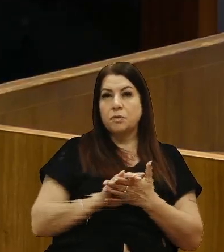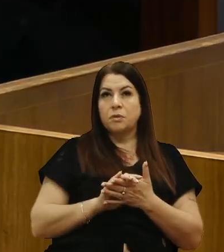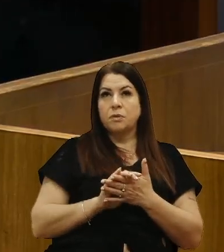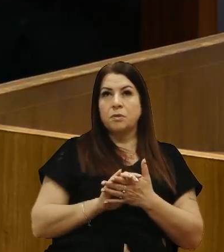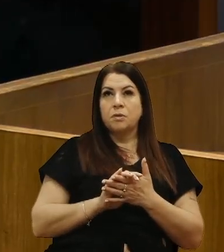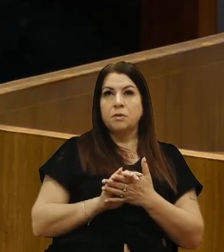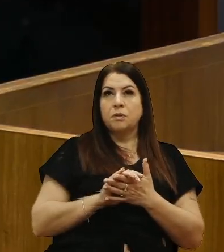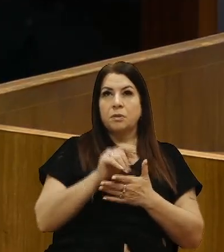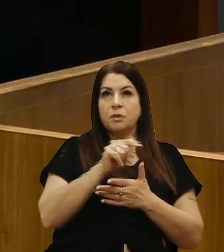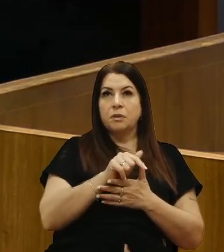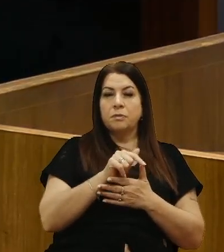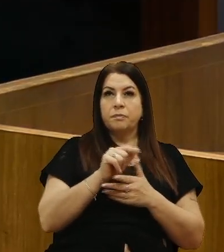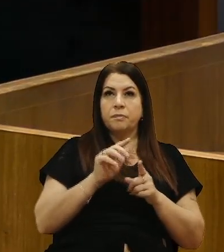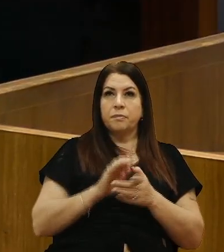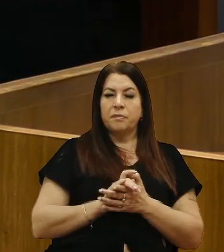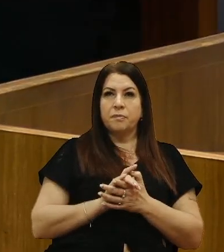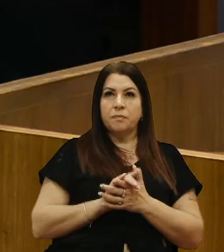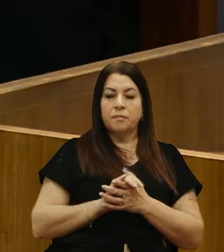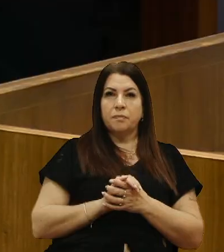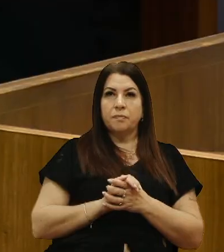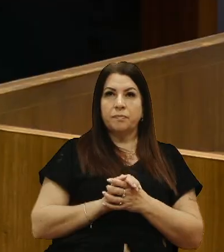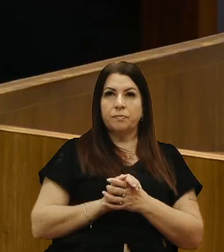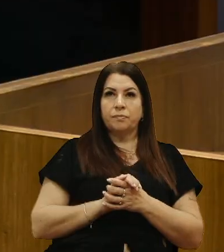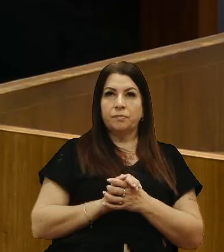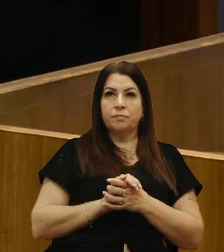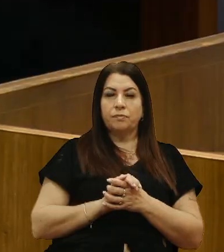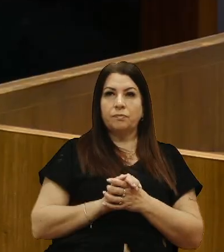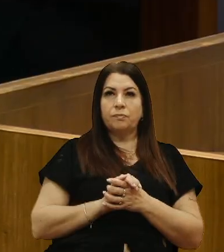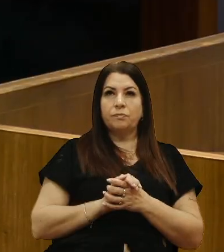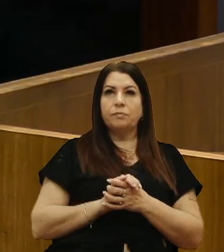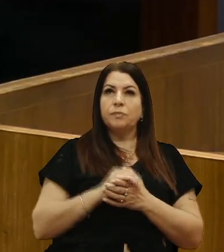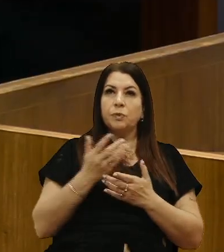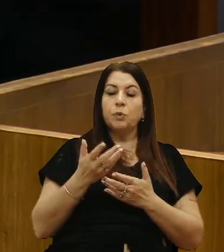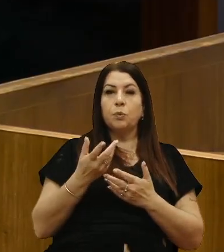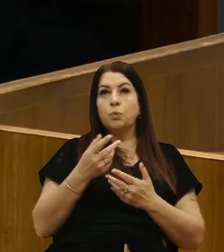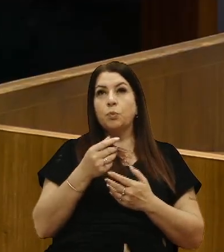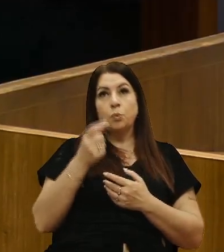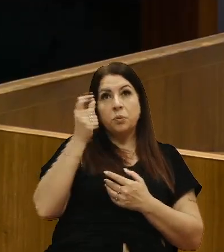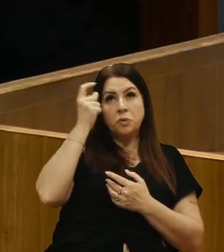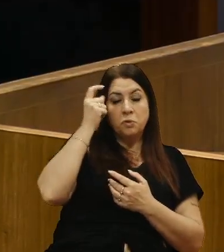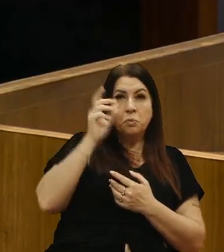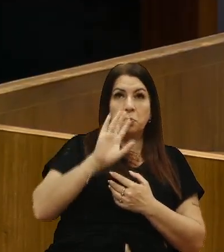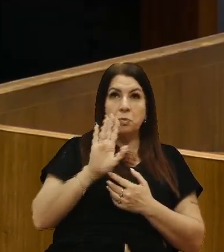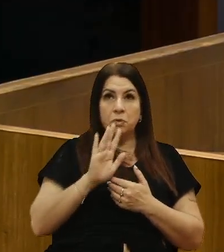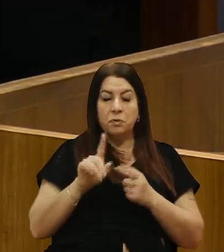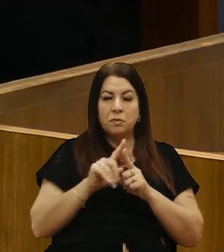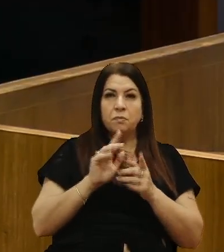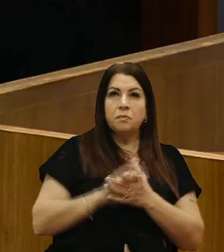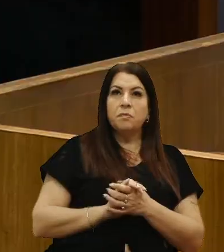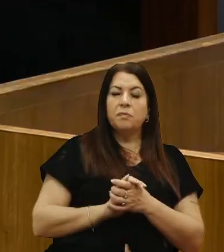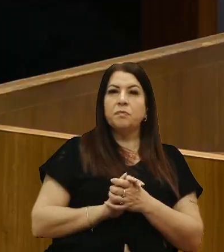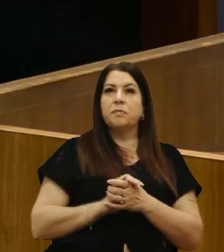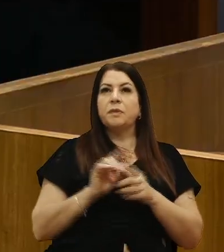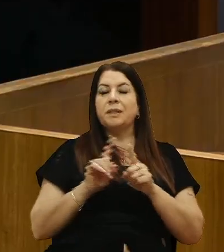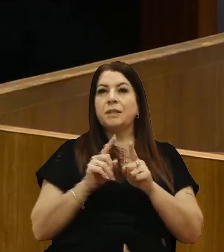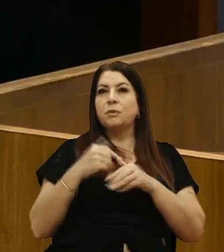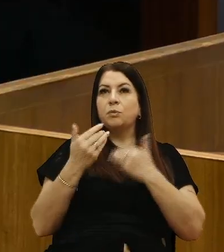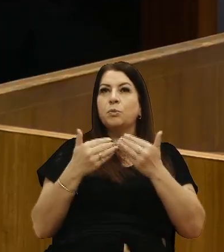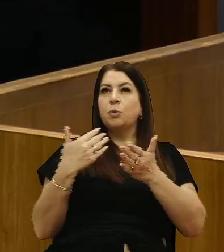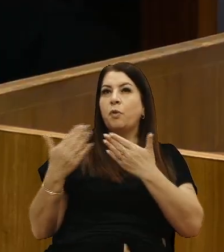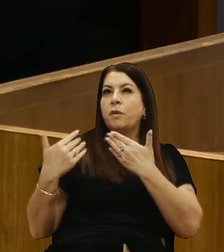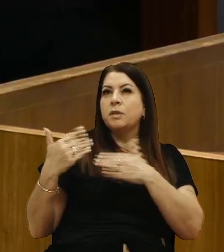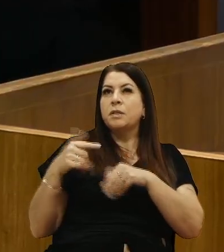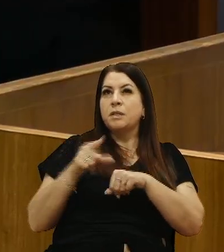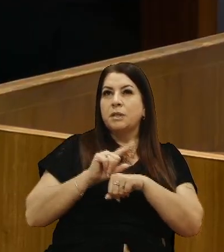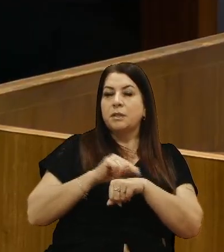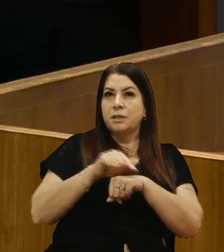grande expediente, Jack, coincidentemente ou não, né, é uma temática que nós dialogávamos muito